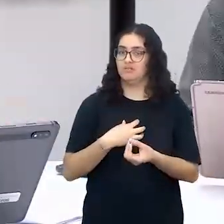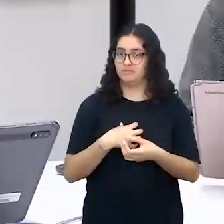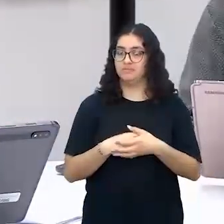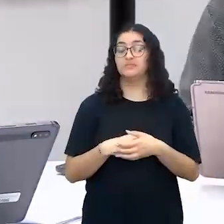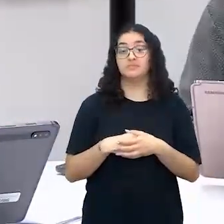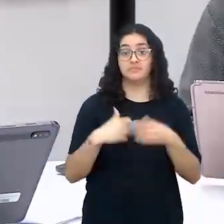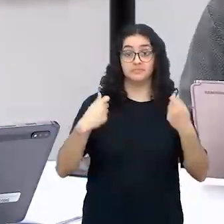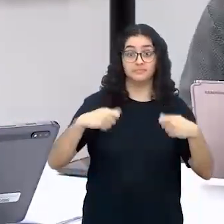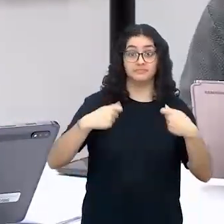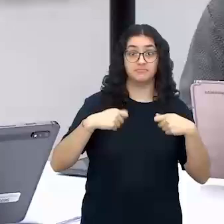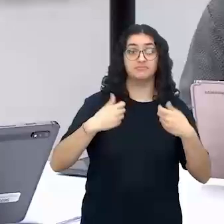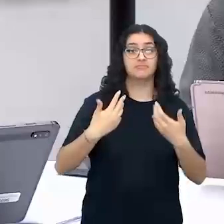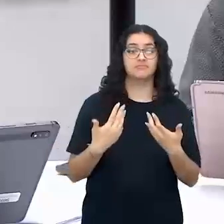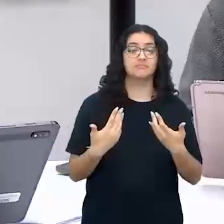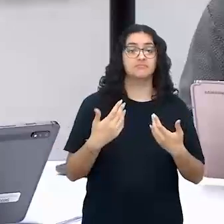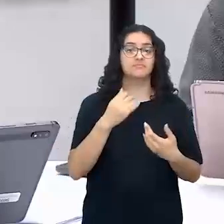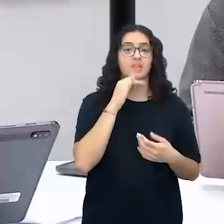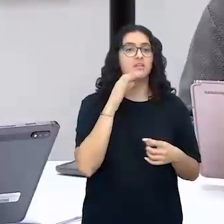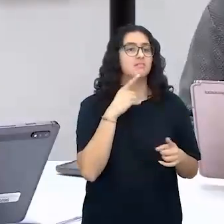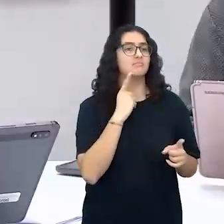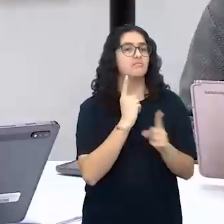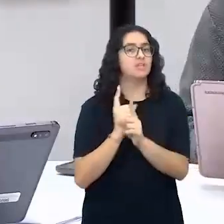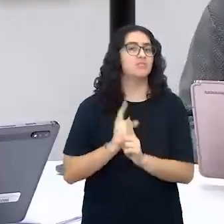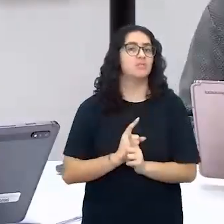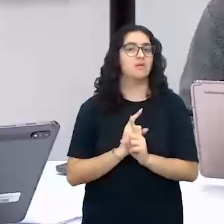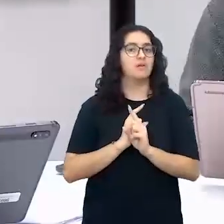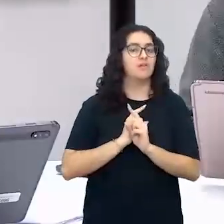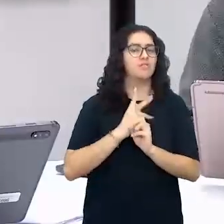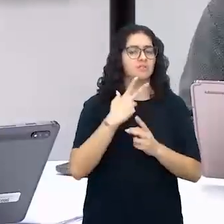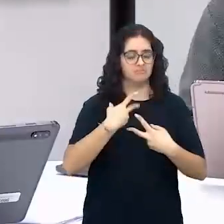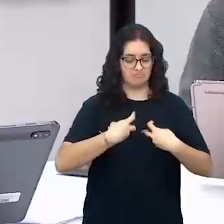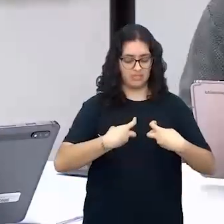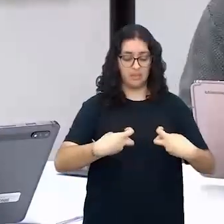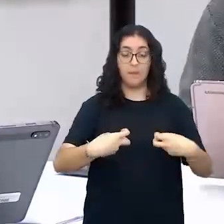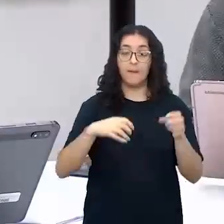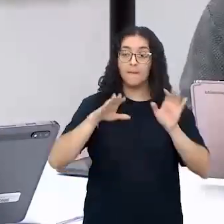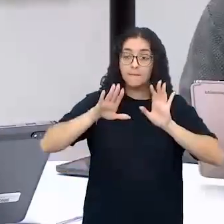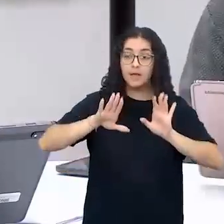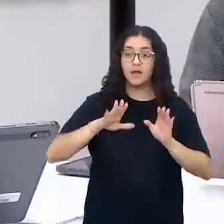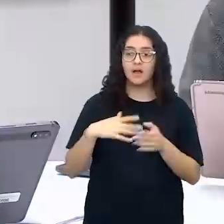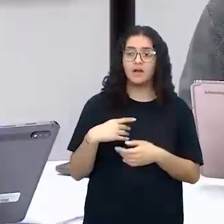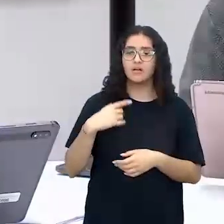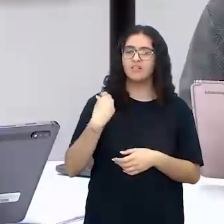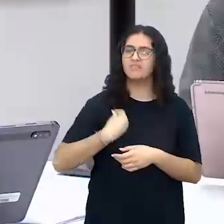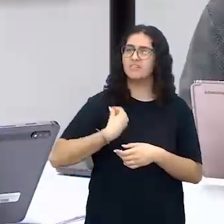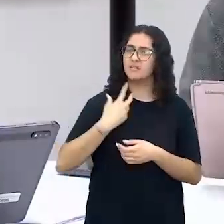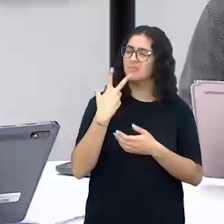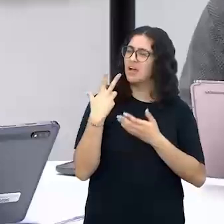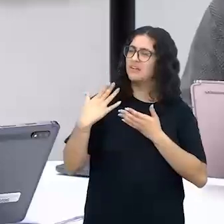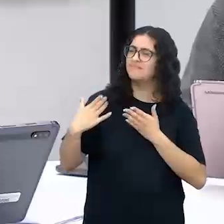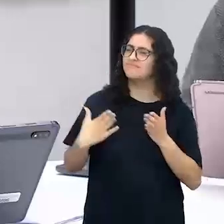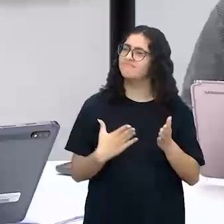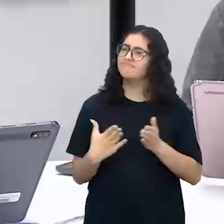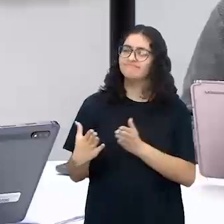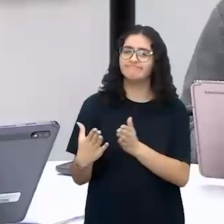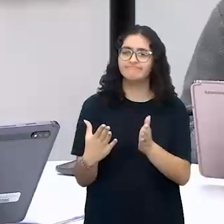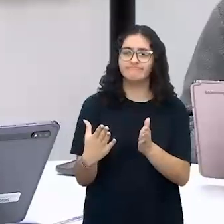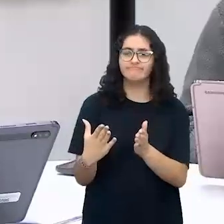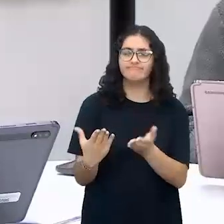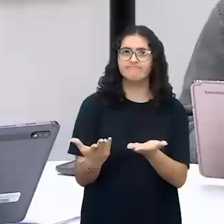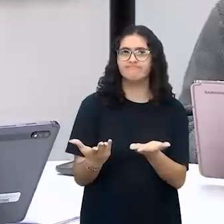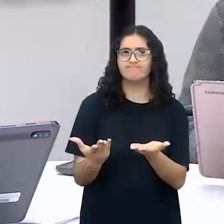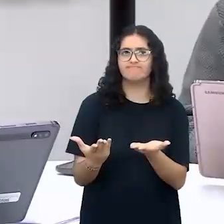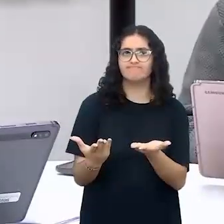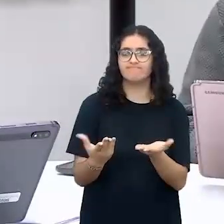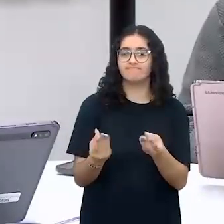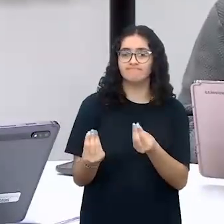a necessidade que a gente identifica, só que aí a gente começa a conduzir a nossa vida por um